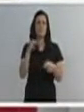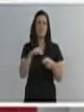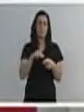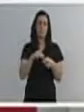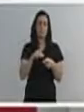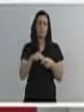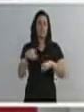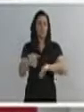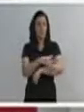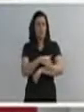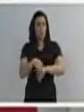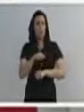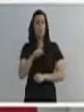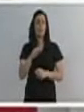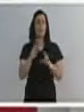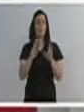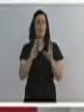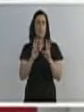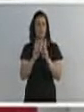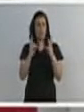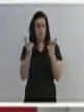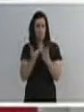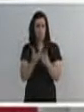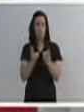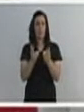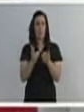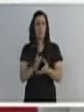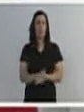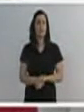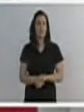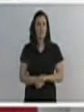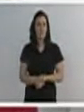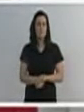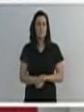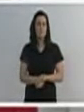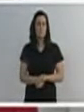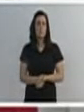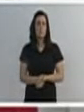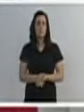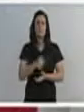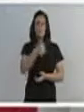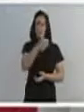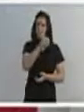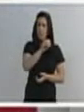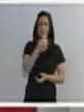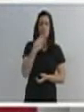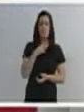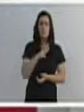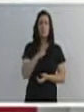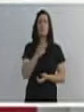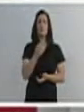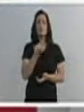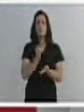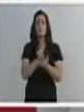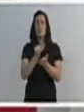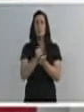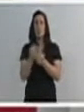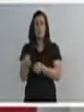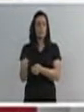claro, e é um governador presente, um governador que sempre foi chamado para Blumenau,